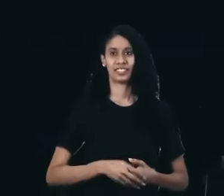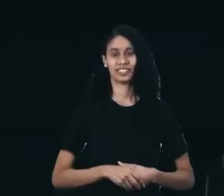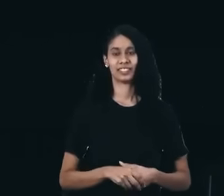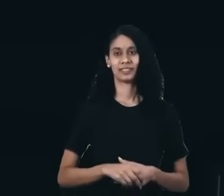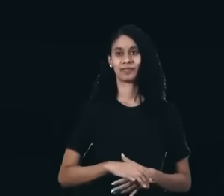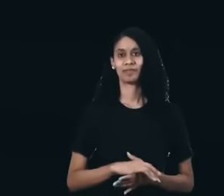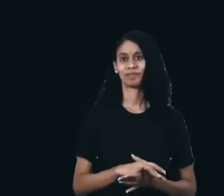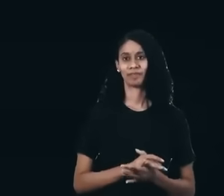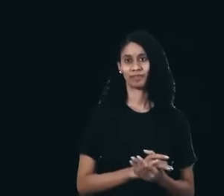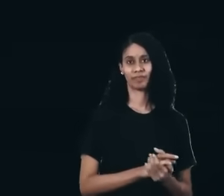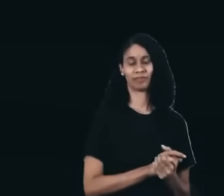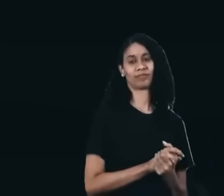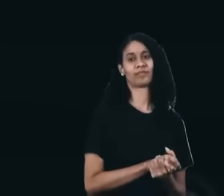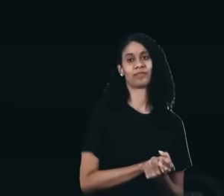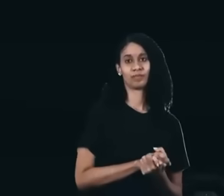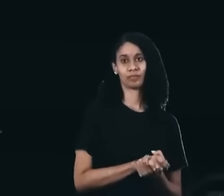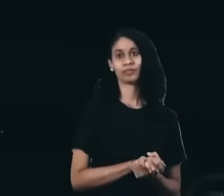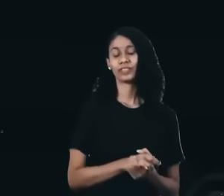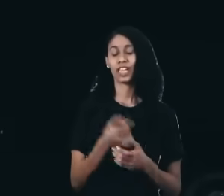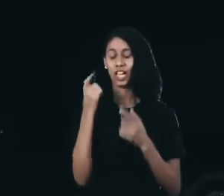Agora presta bastante atenção.